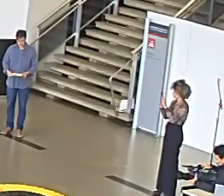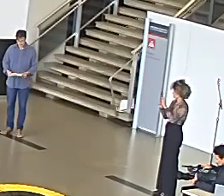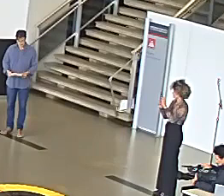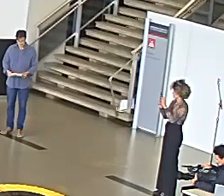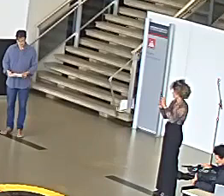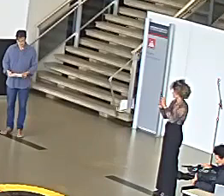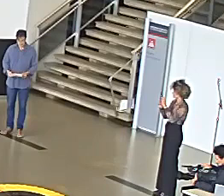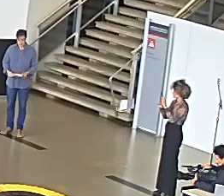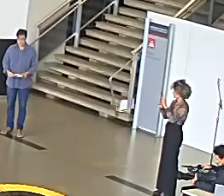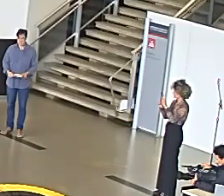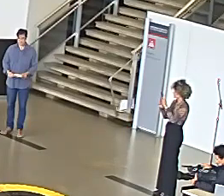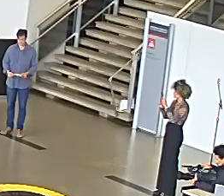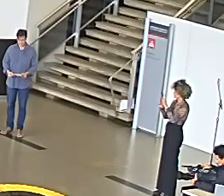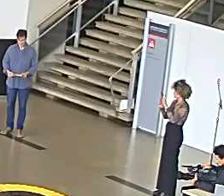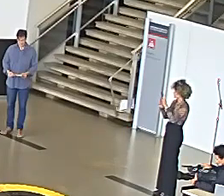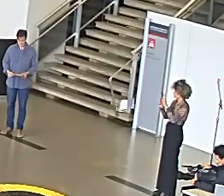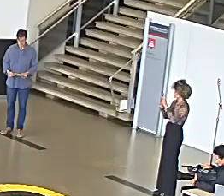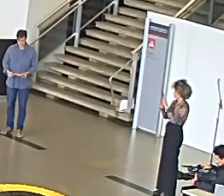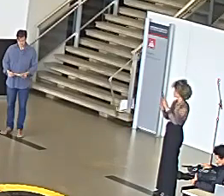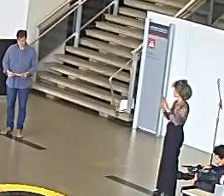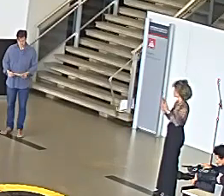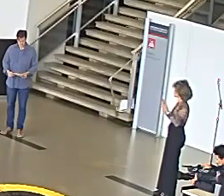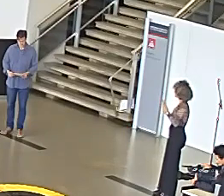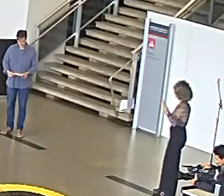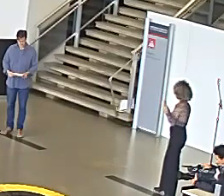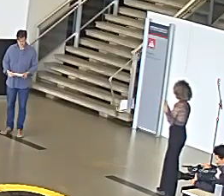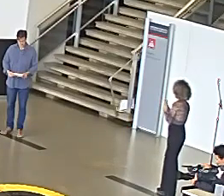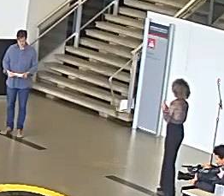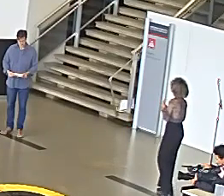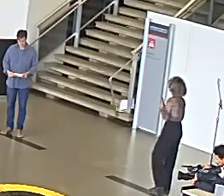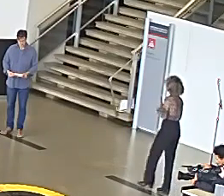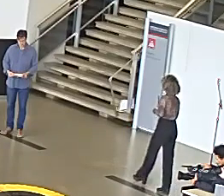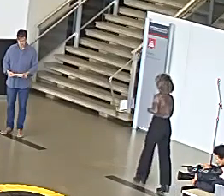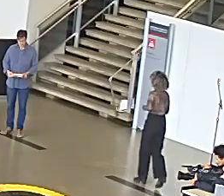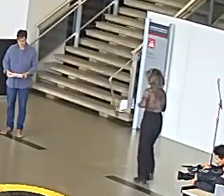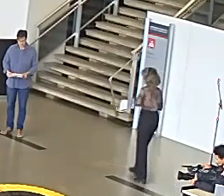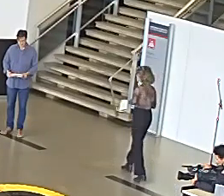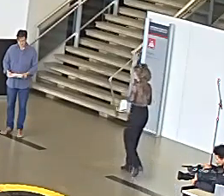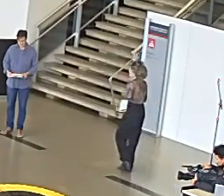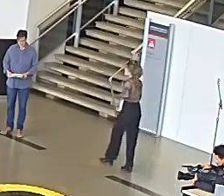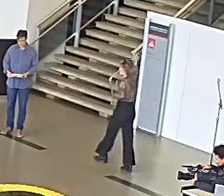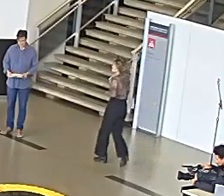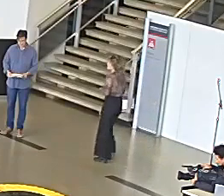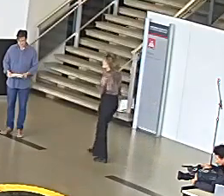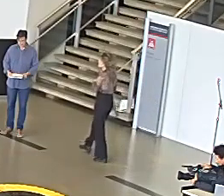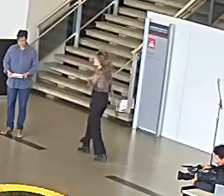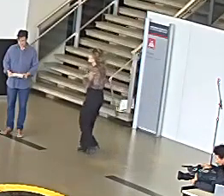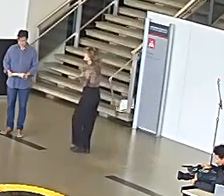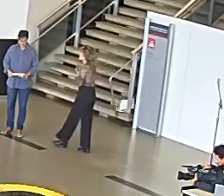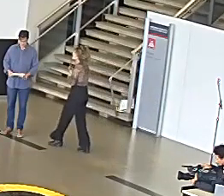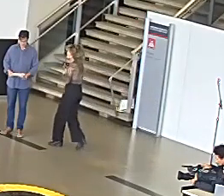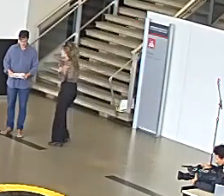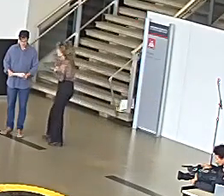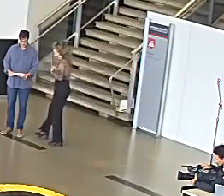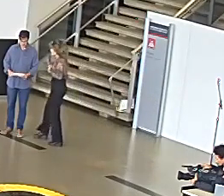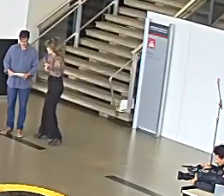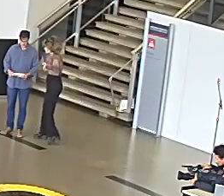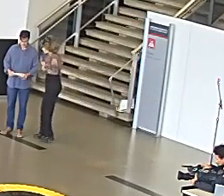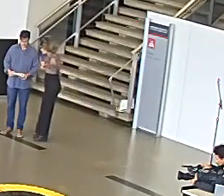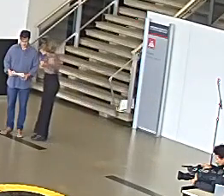privilegiado de formação das crianças, jovens e adolescentes. E a melhor expressão desse trabalho é sermos agraciados